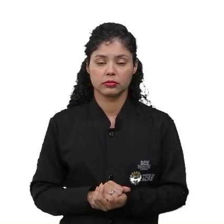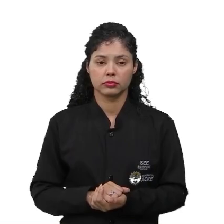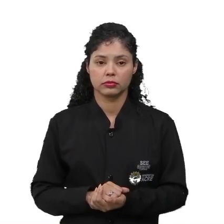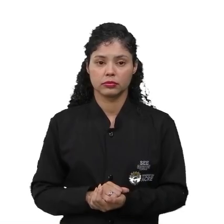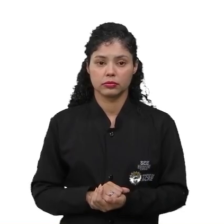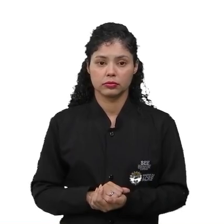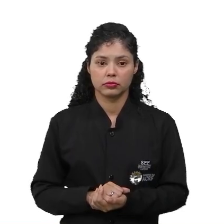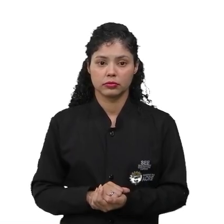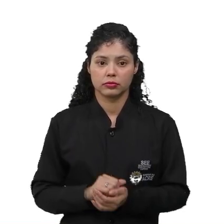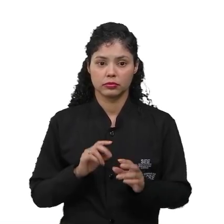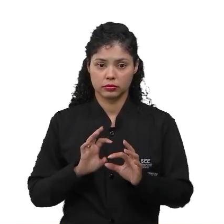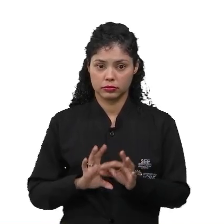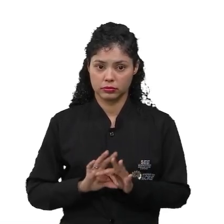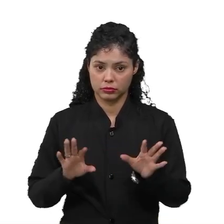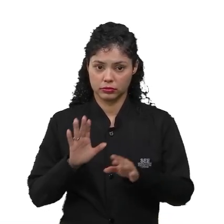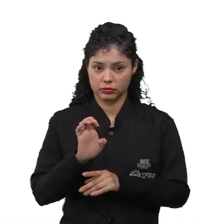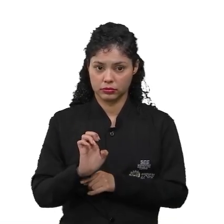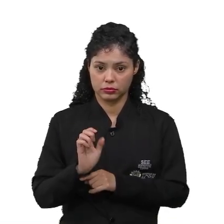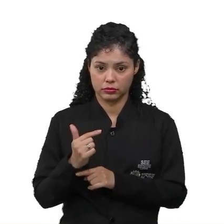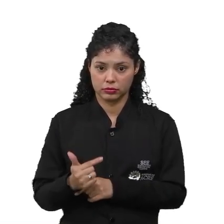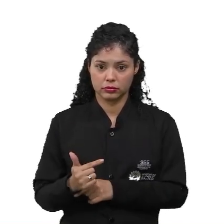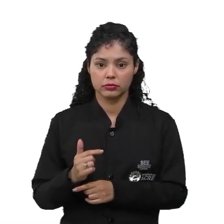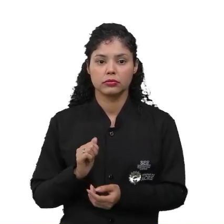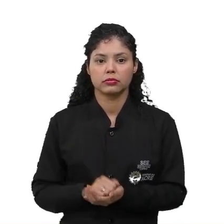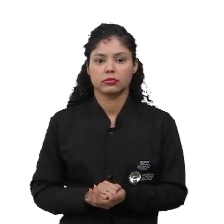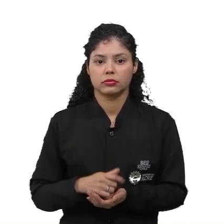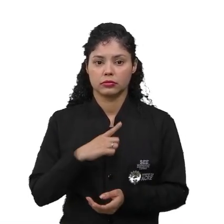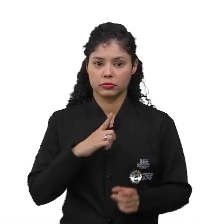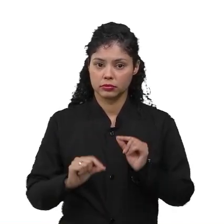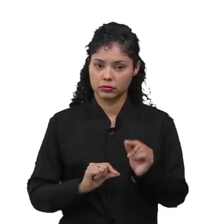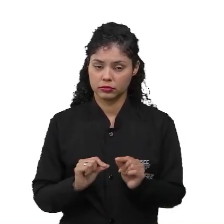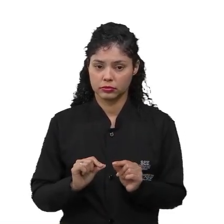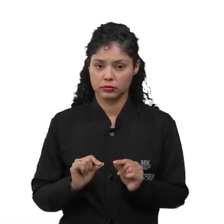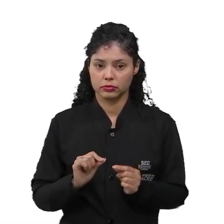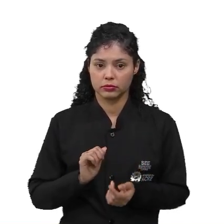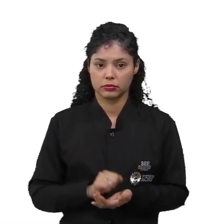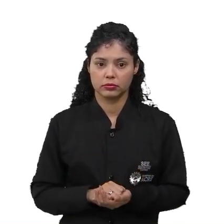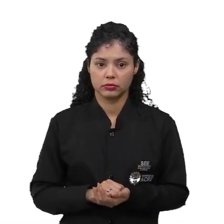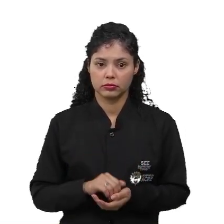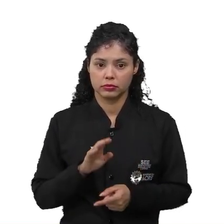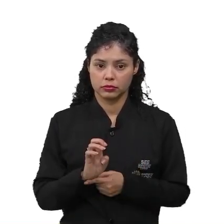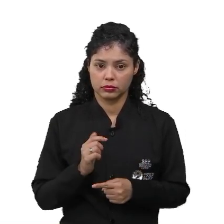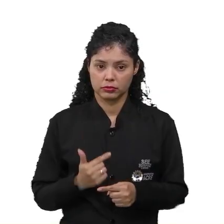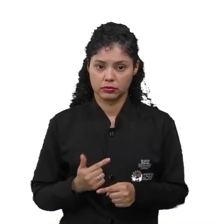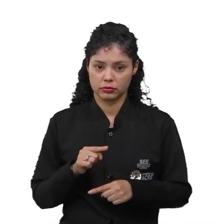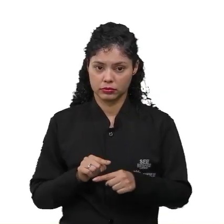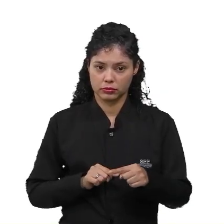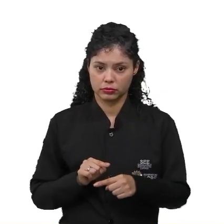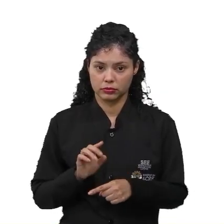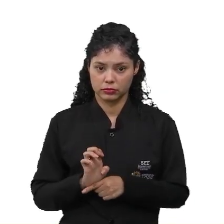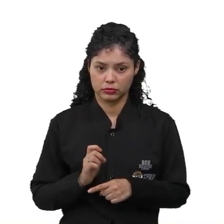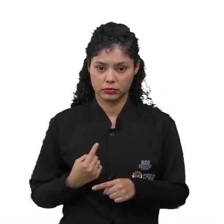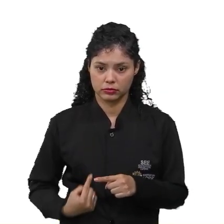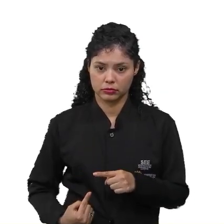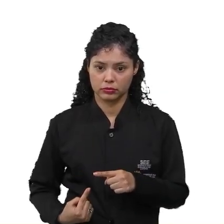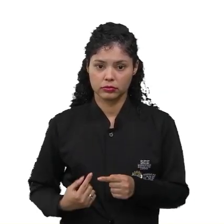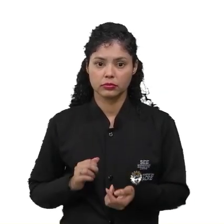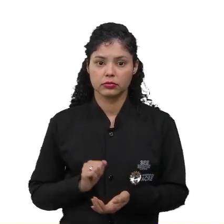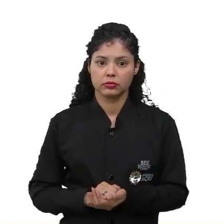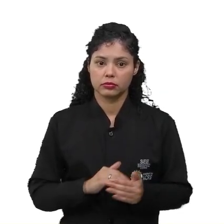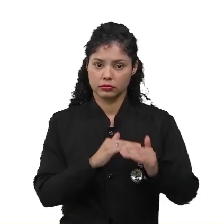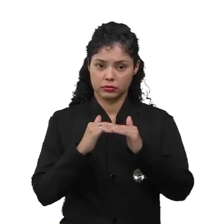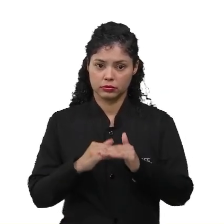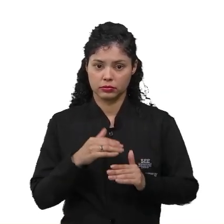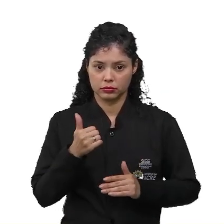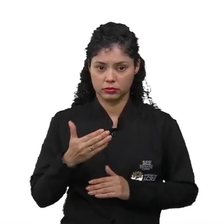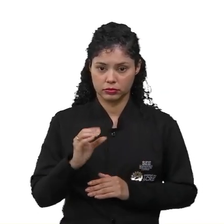da energia liberada por E2. Isso implica para nós aqui que E2 dividido por E1 é igual a